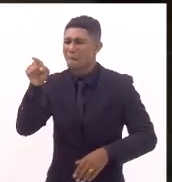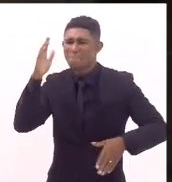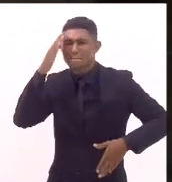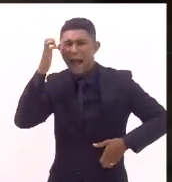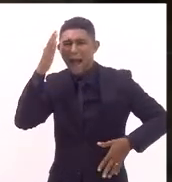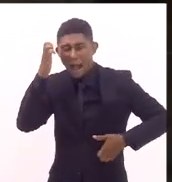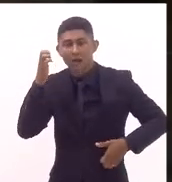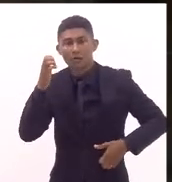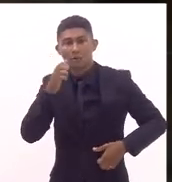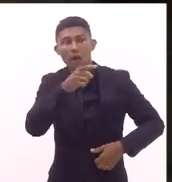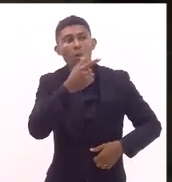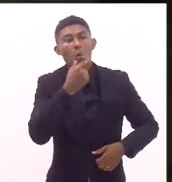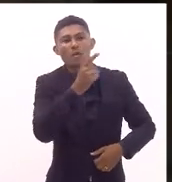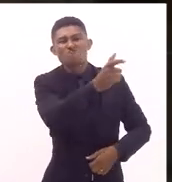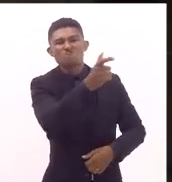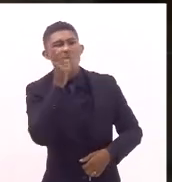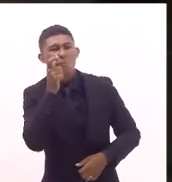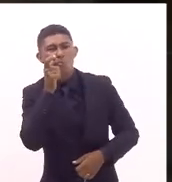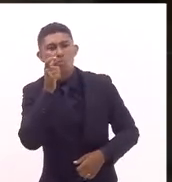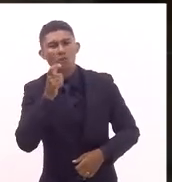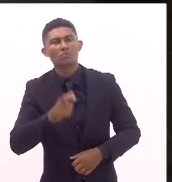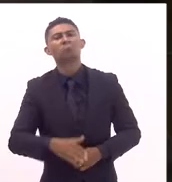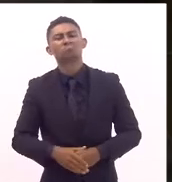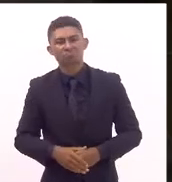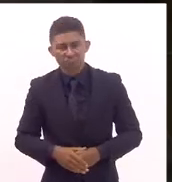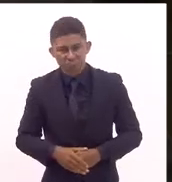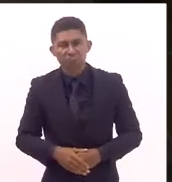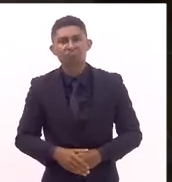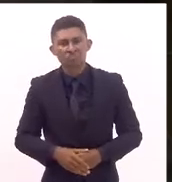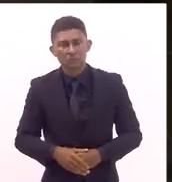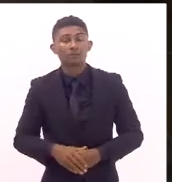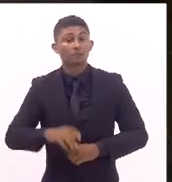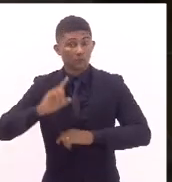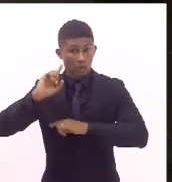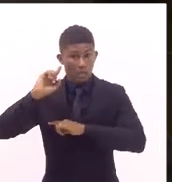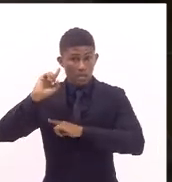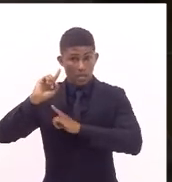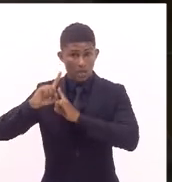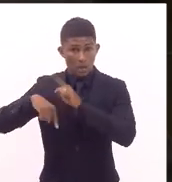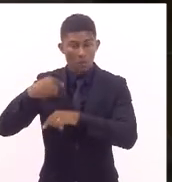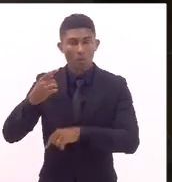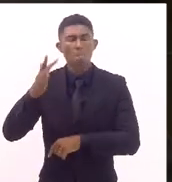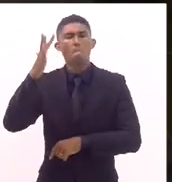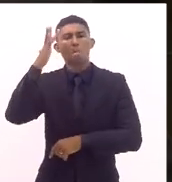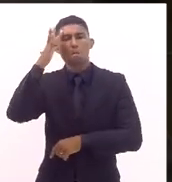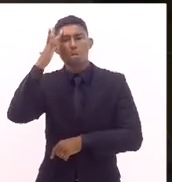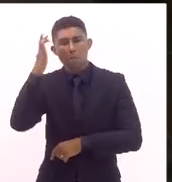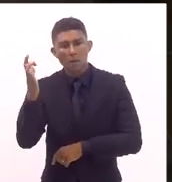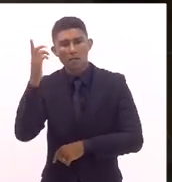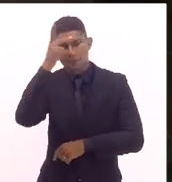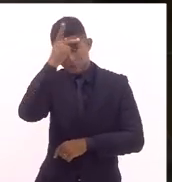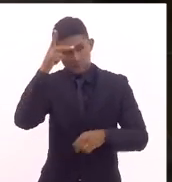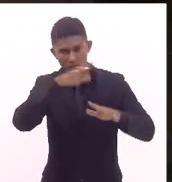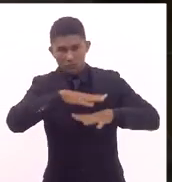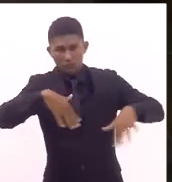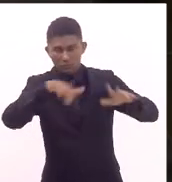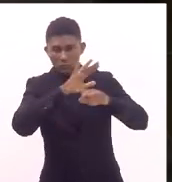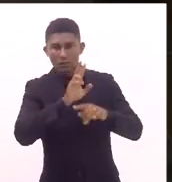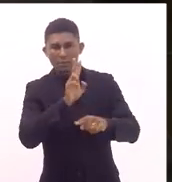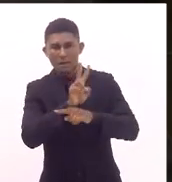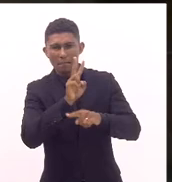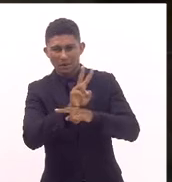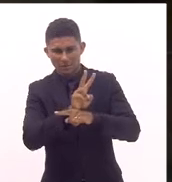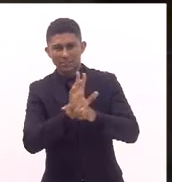né e no dia seguinte em todas o as pessoas da segurança foram demitidas